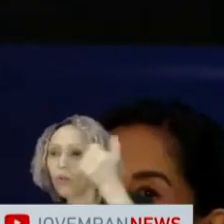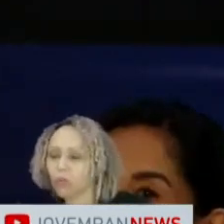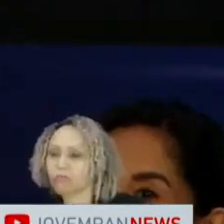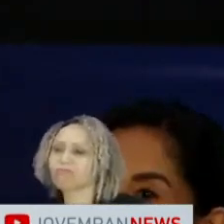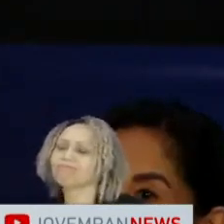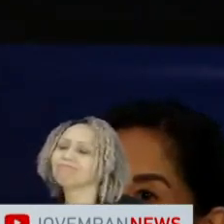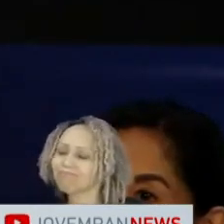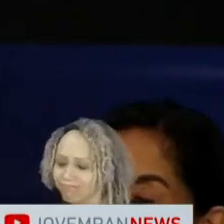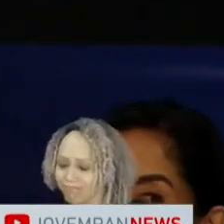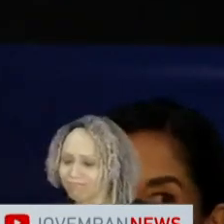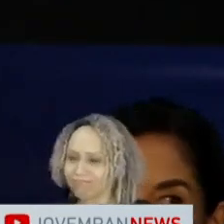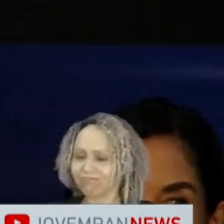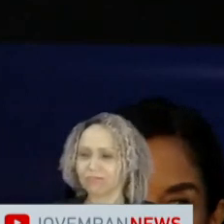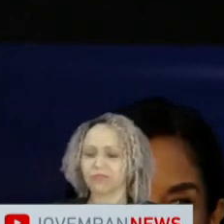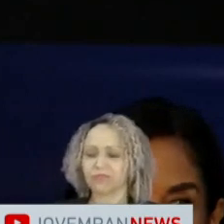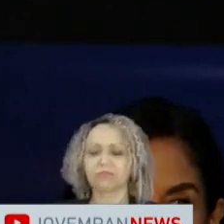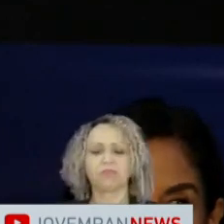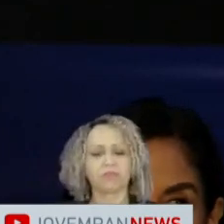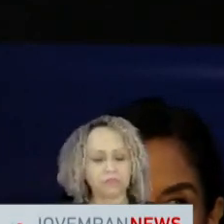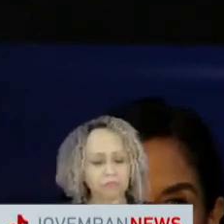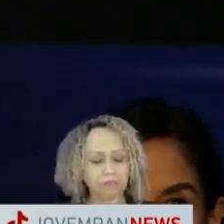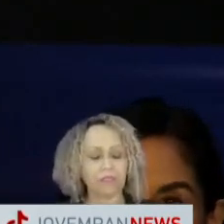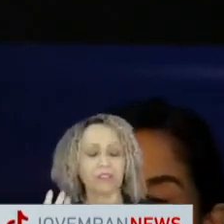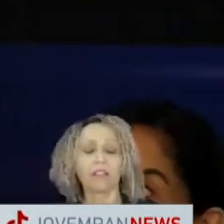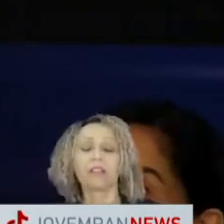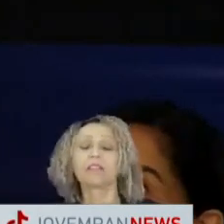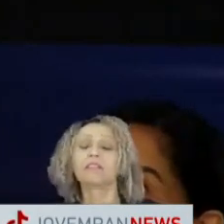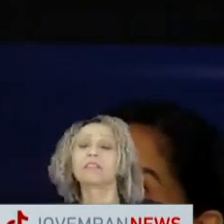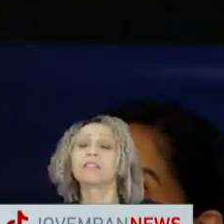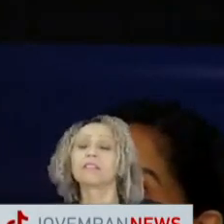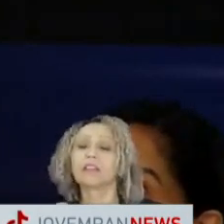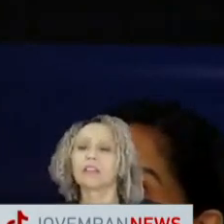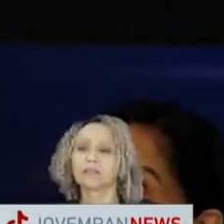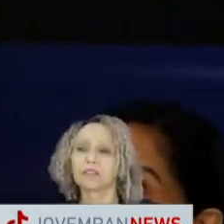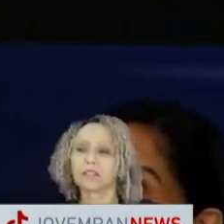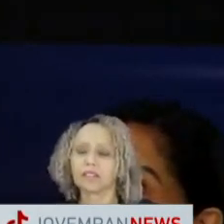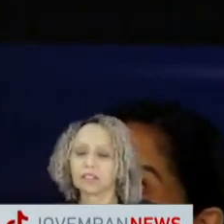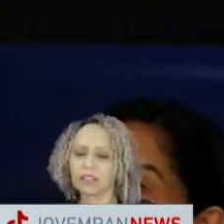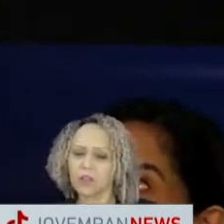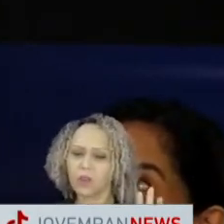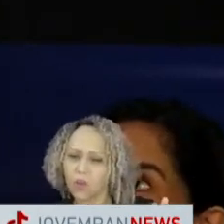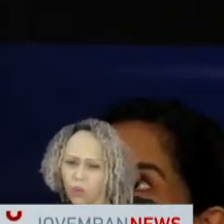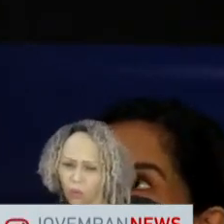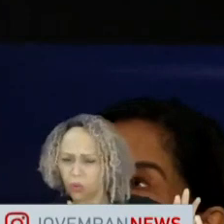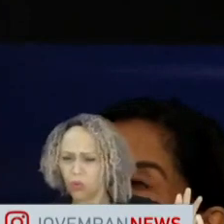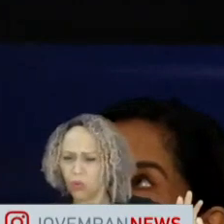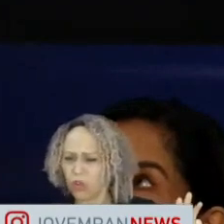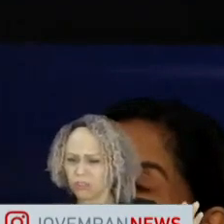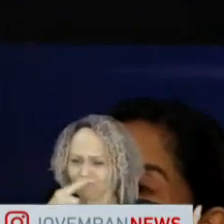social ao nosso país. E quero destacar o presidente Lula, que tem reiterado seu compromisso com a